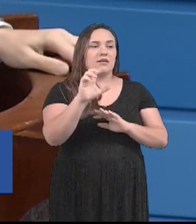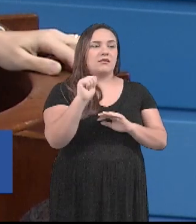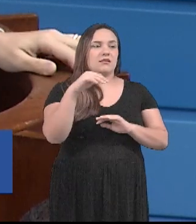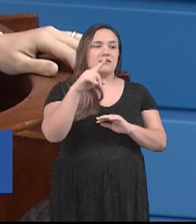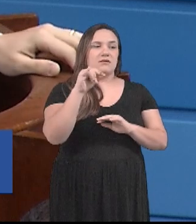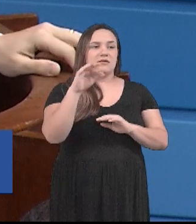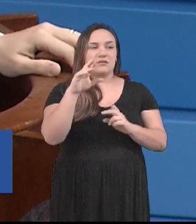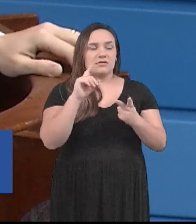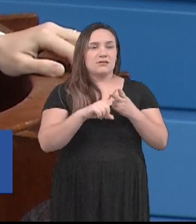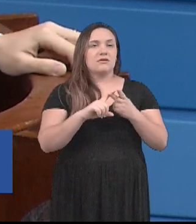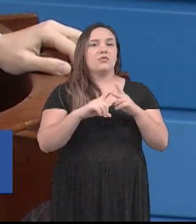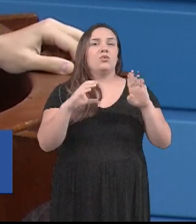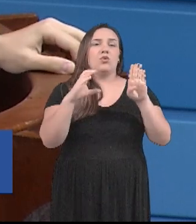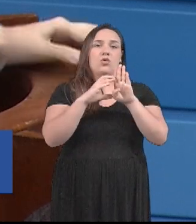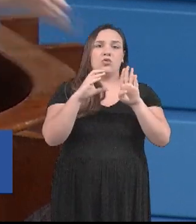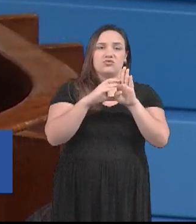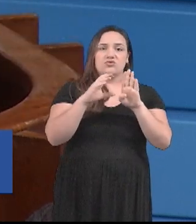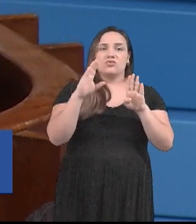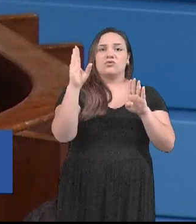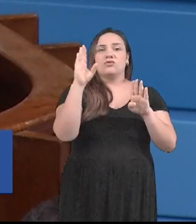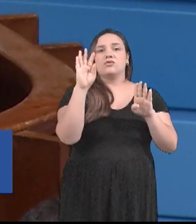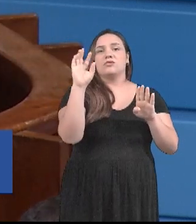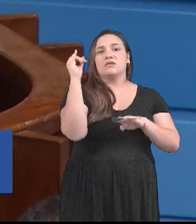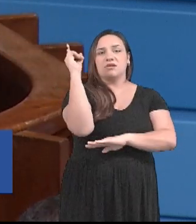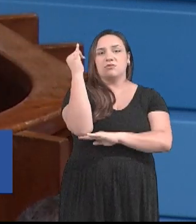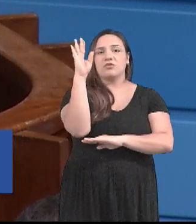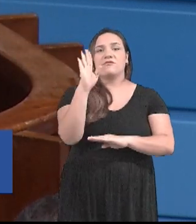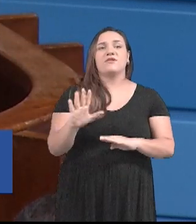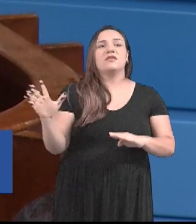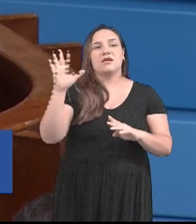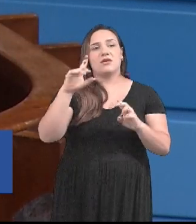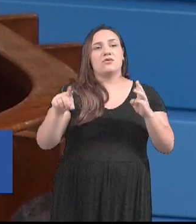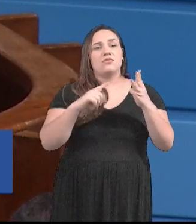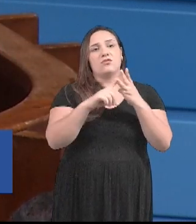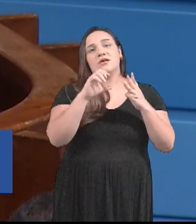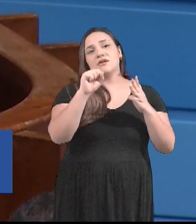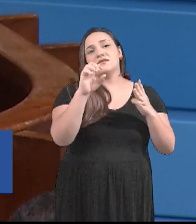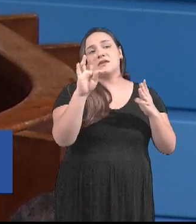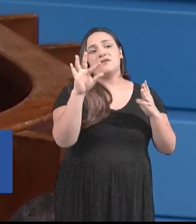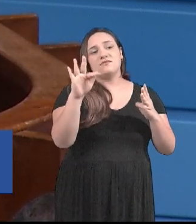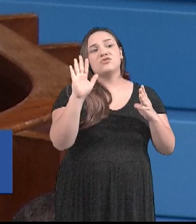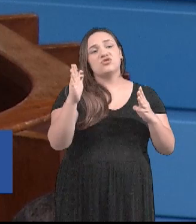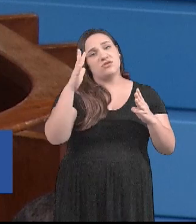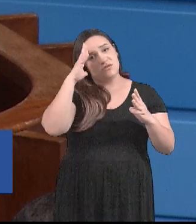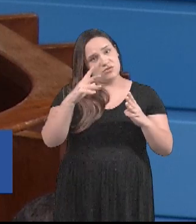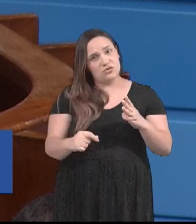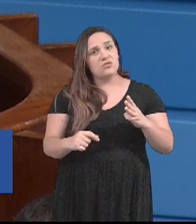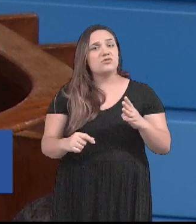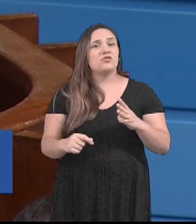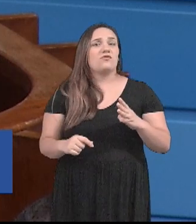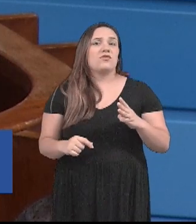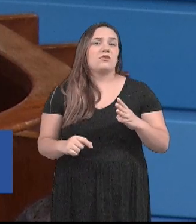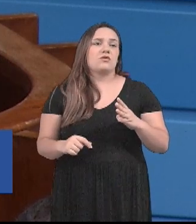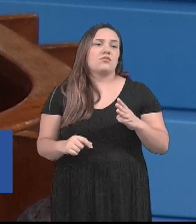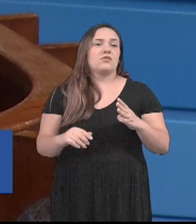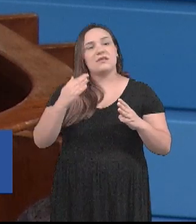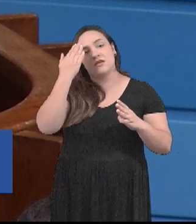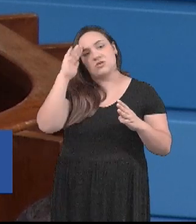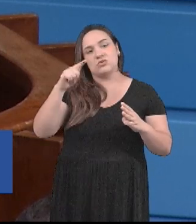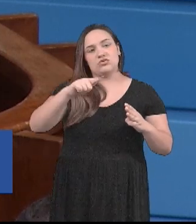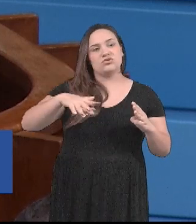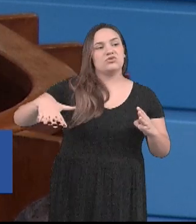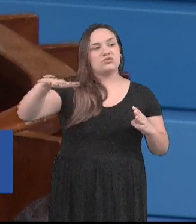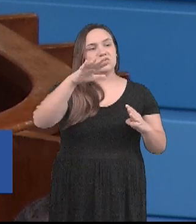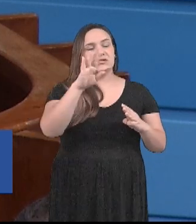do Código Tributário Nacional, do Supremo Tribunal Federal, que tem uma jurisprudência com repercussão geral. É o